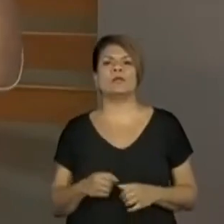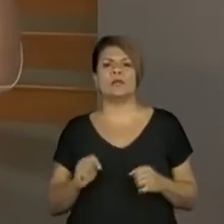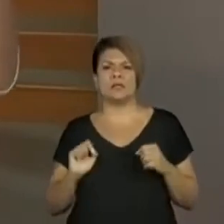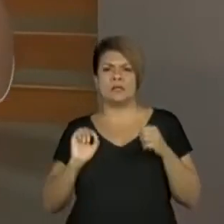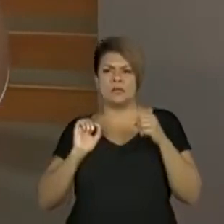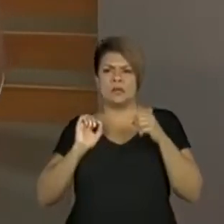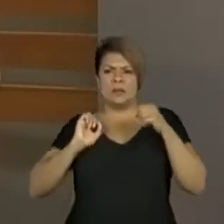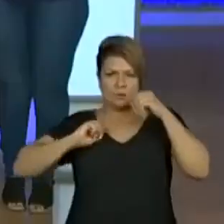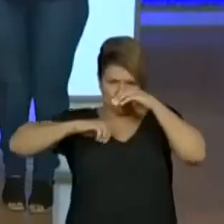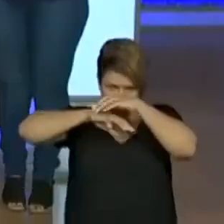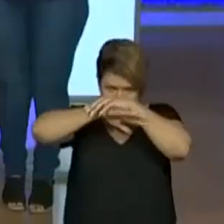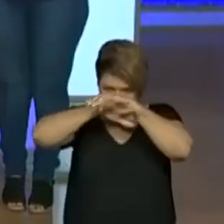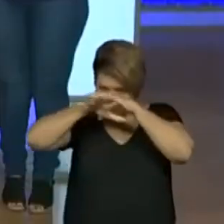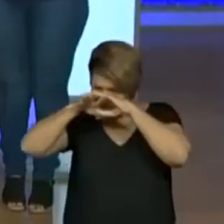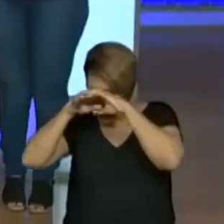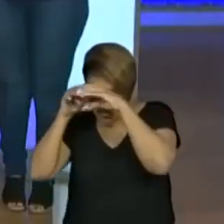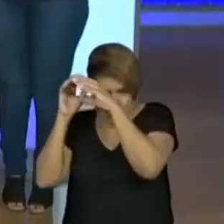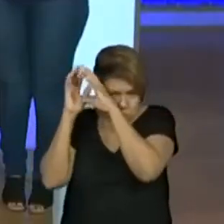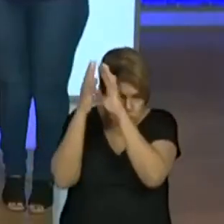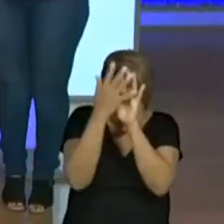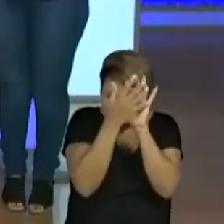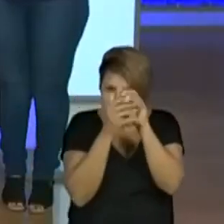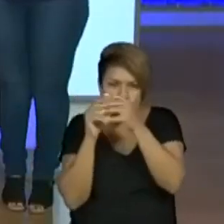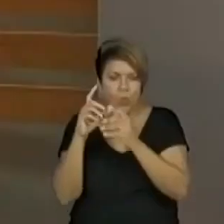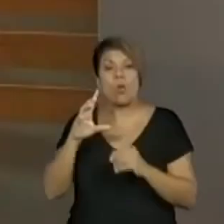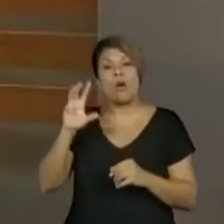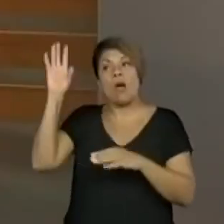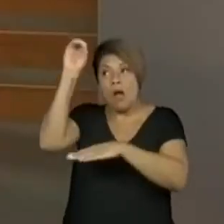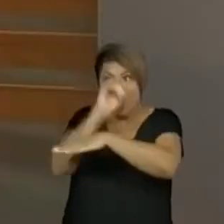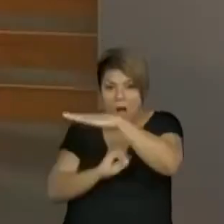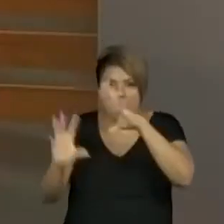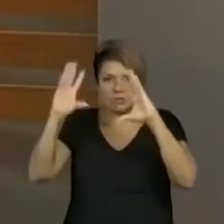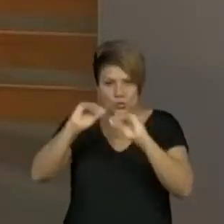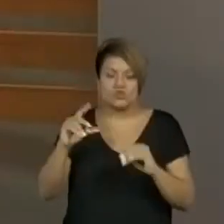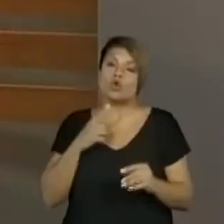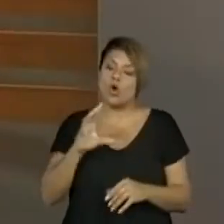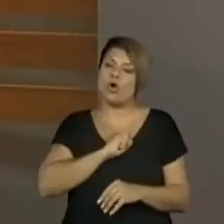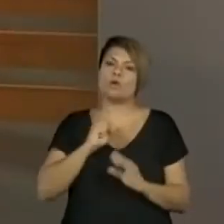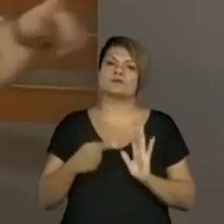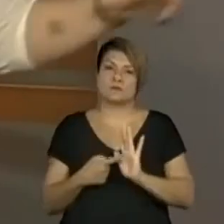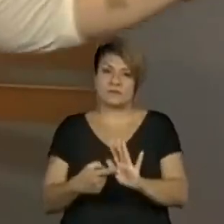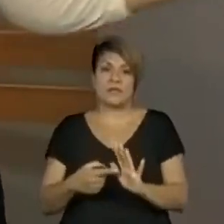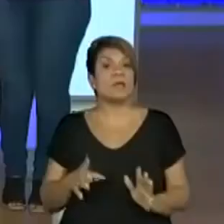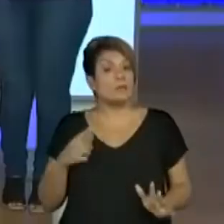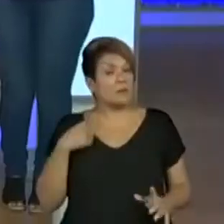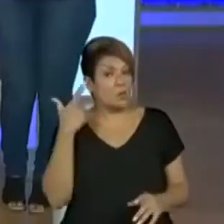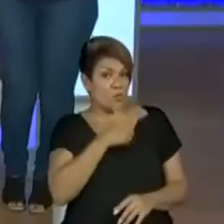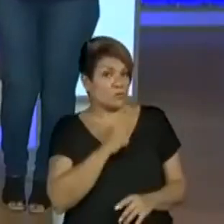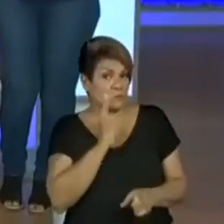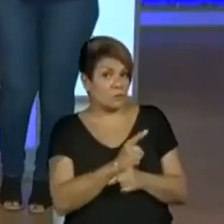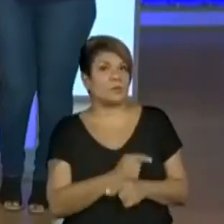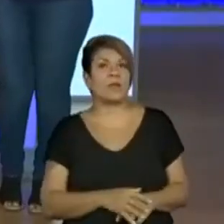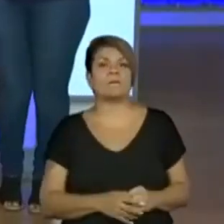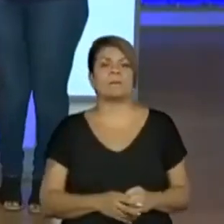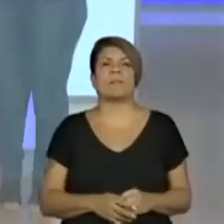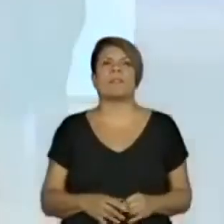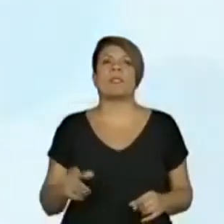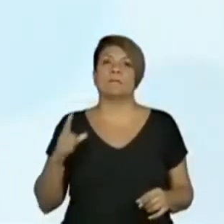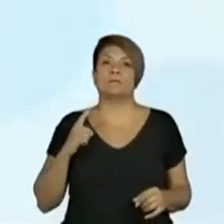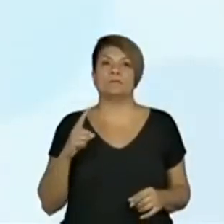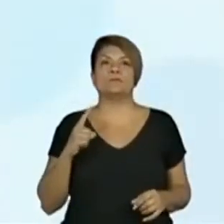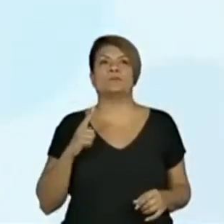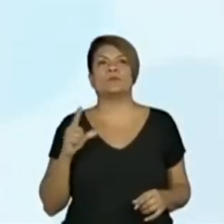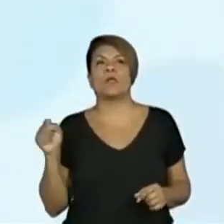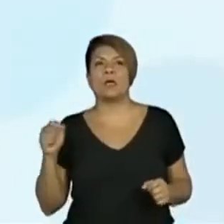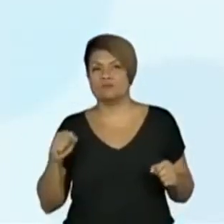ele... Gosta de aparecer à noite... E eu consigo voltar no texto e achar isso? Consigo, ó. Palavra assombrar. Na outra parte eu